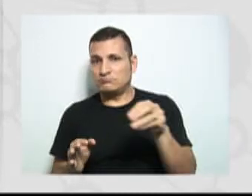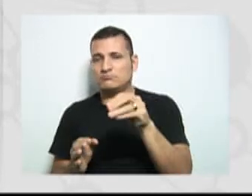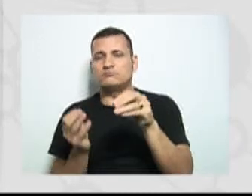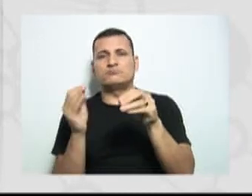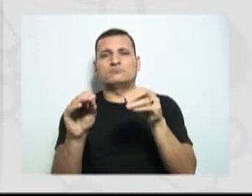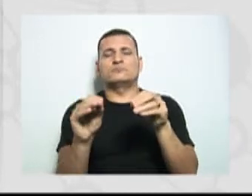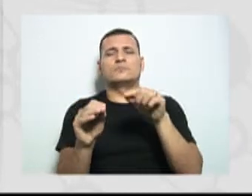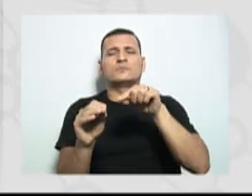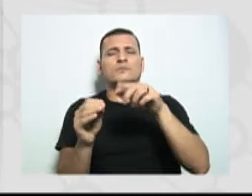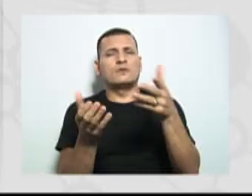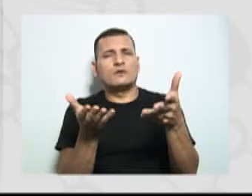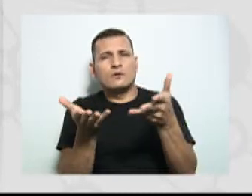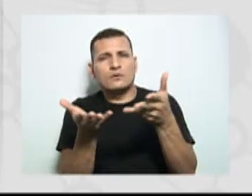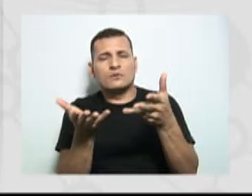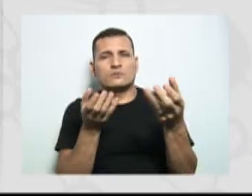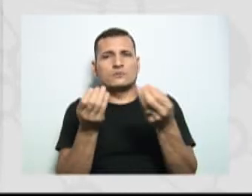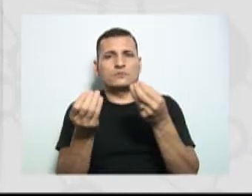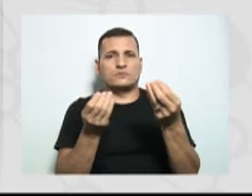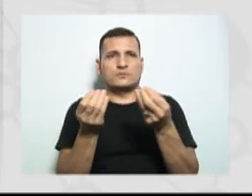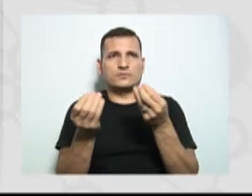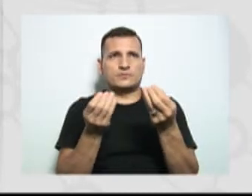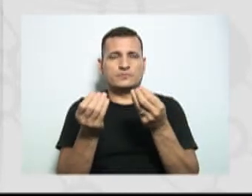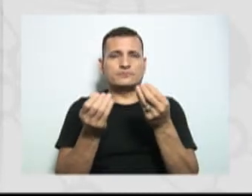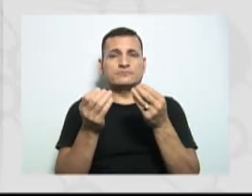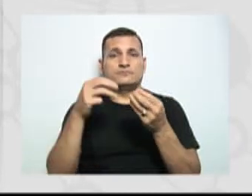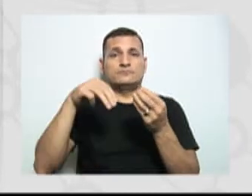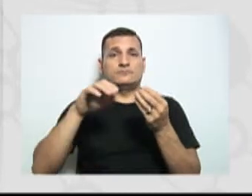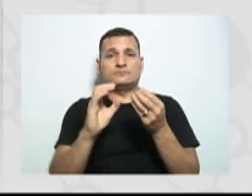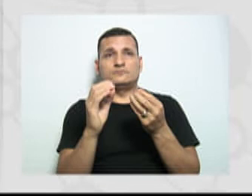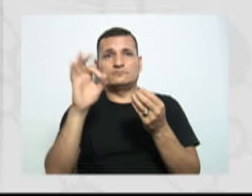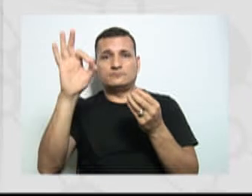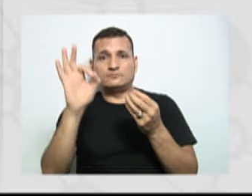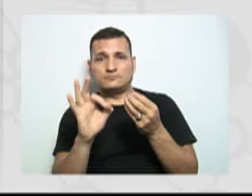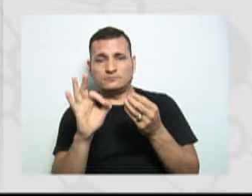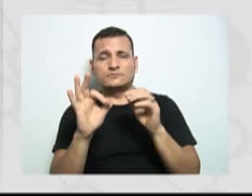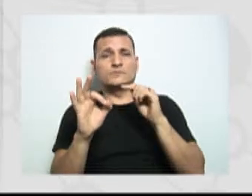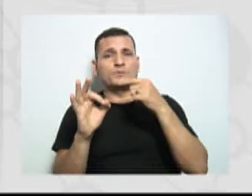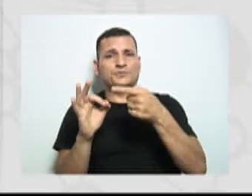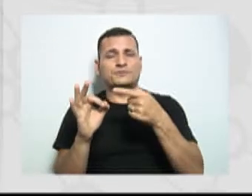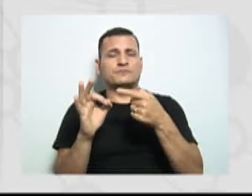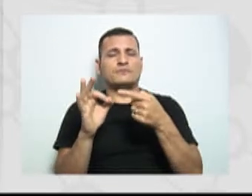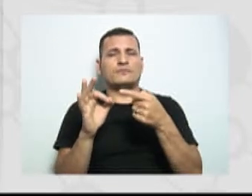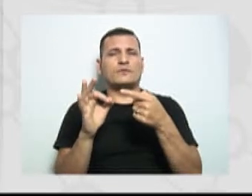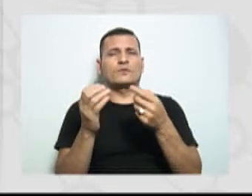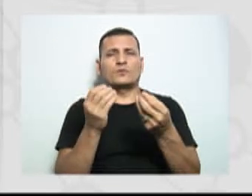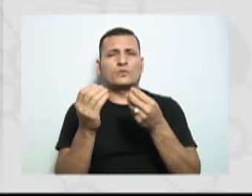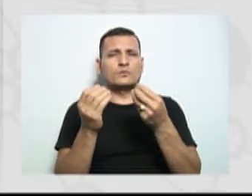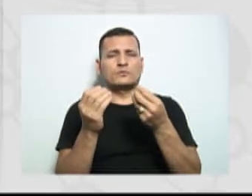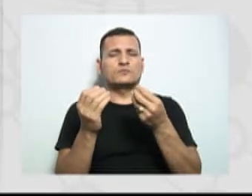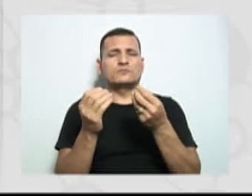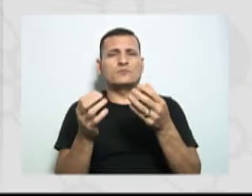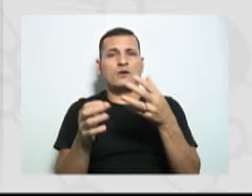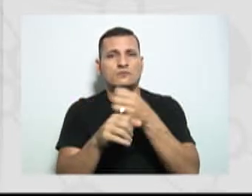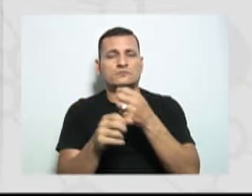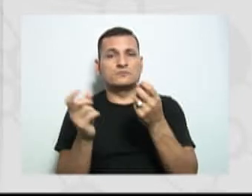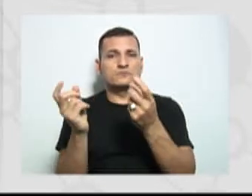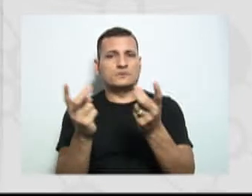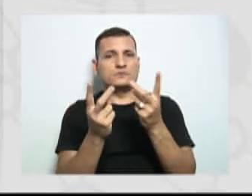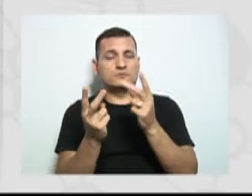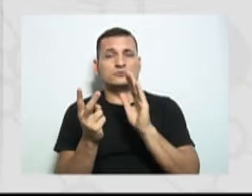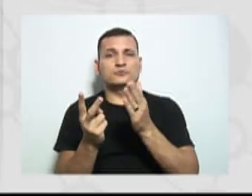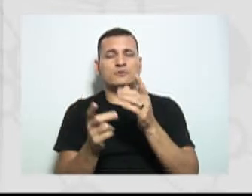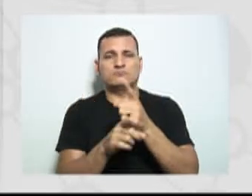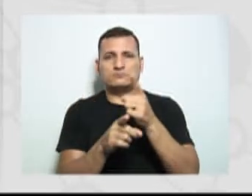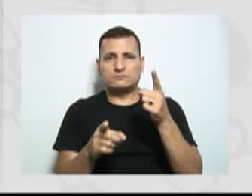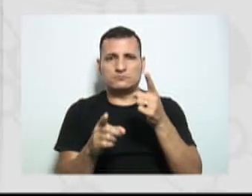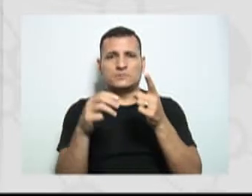é que funciona essa questão da margem de contribuição em relação à receita de vendas? Eu já achei, não achei a minha margem de